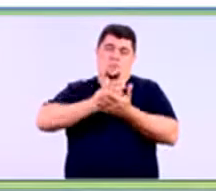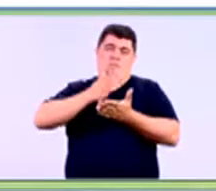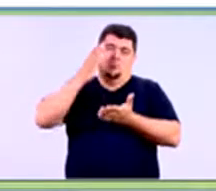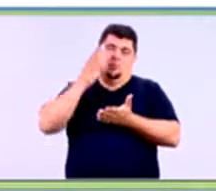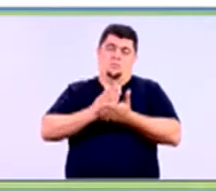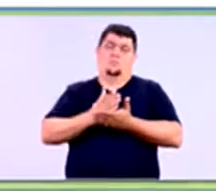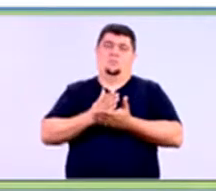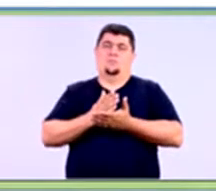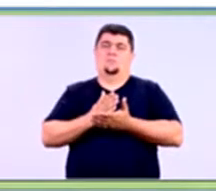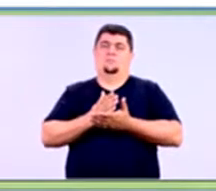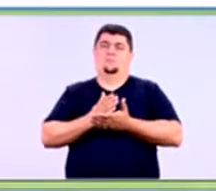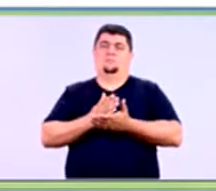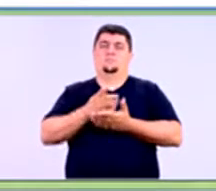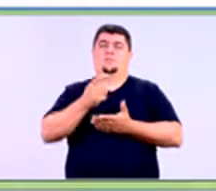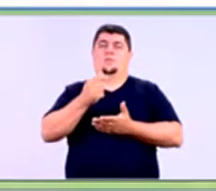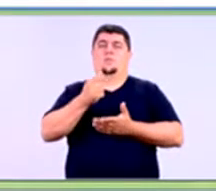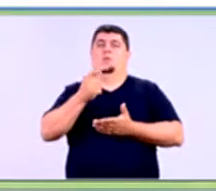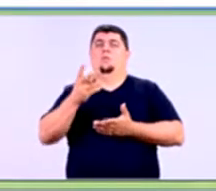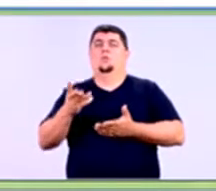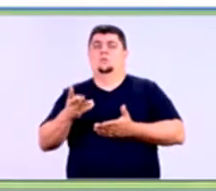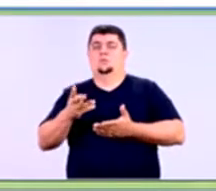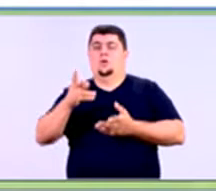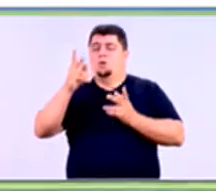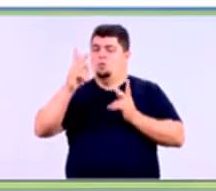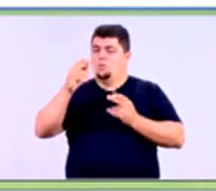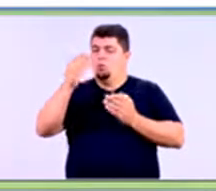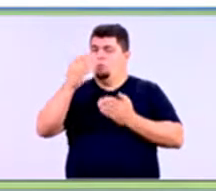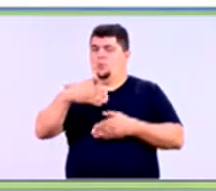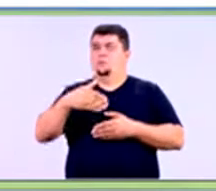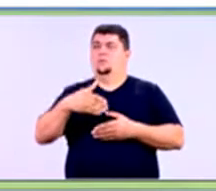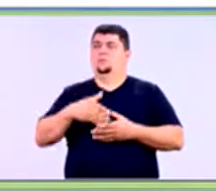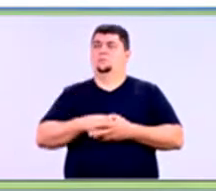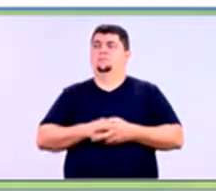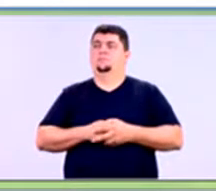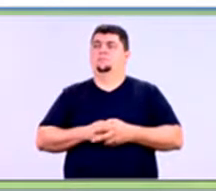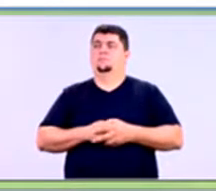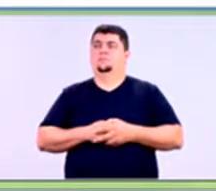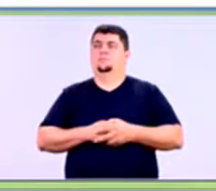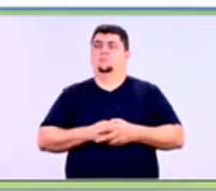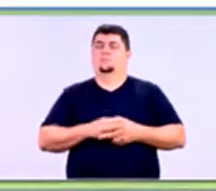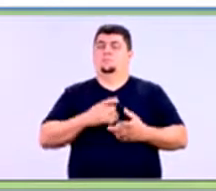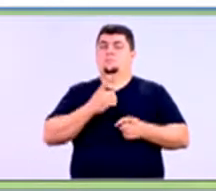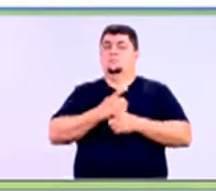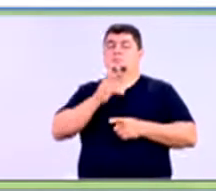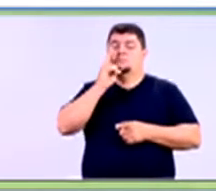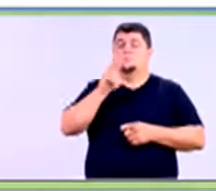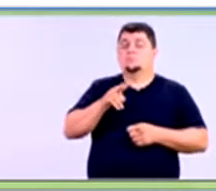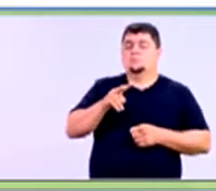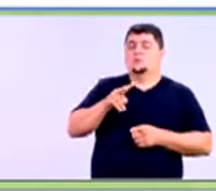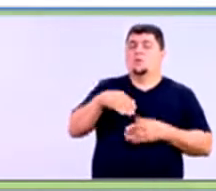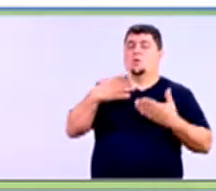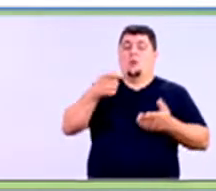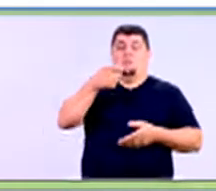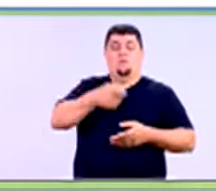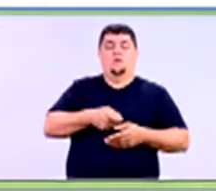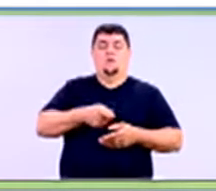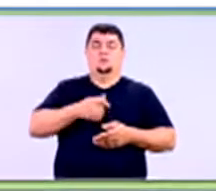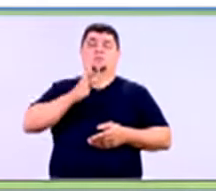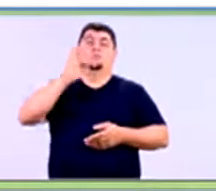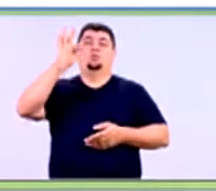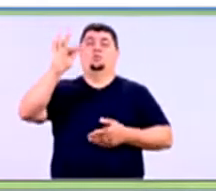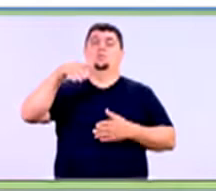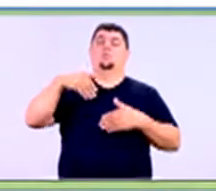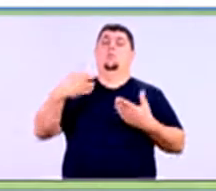post-antecipada, que é o mesmo que você vai ter na prova. Então, identifica quem é o valor à vista ou o valor